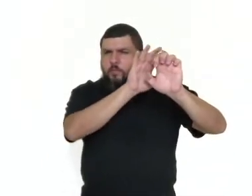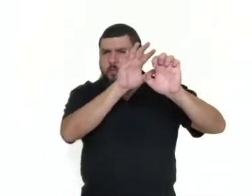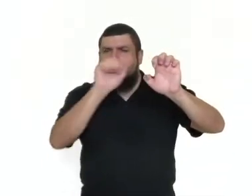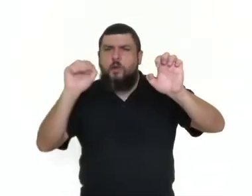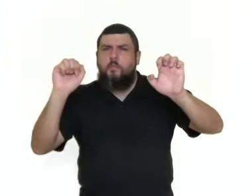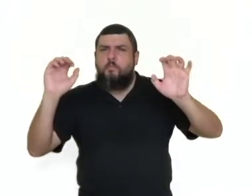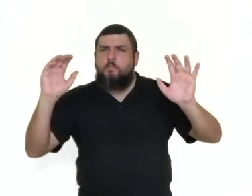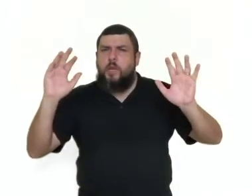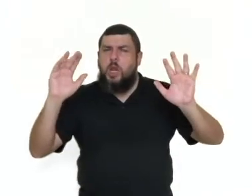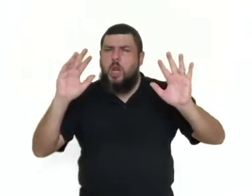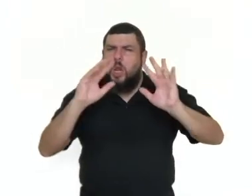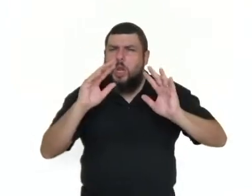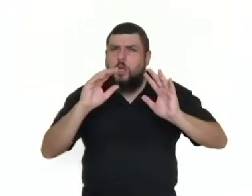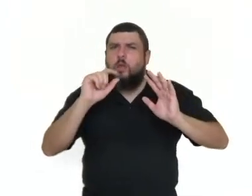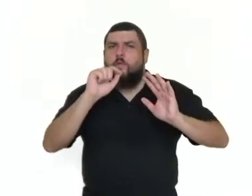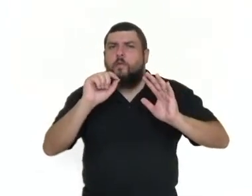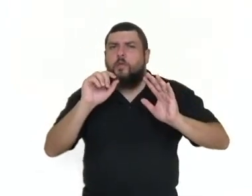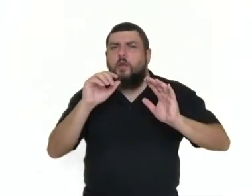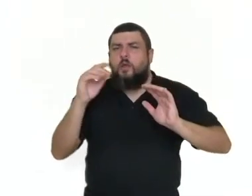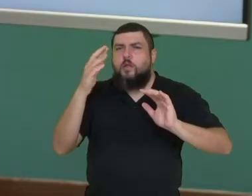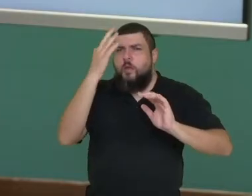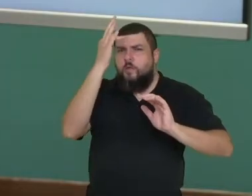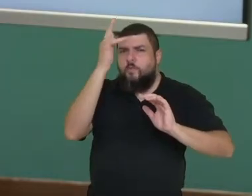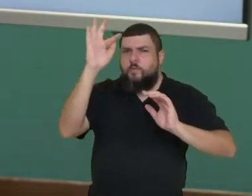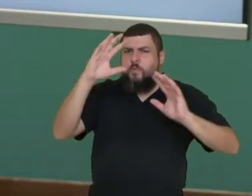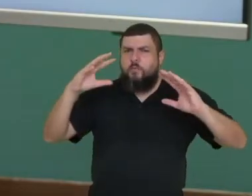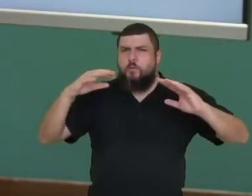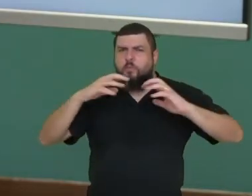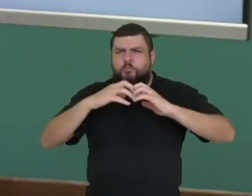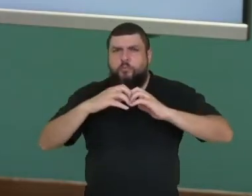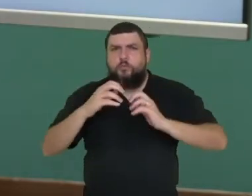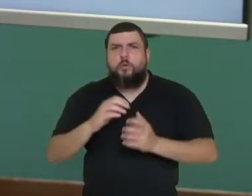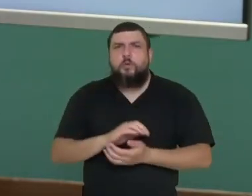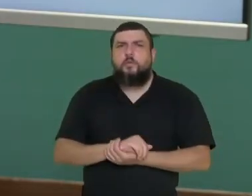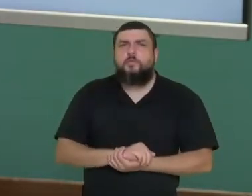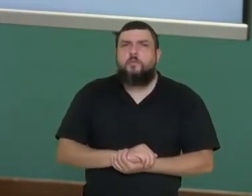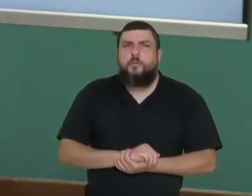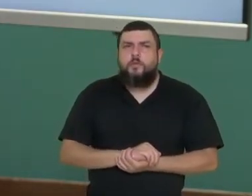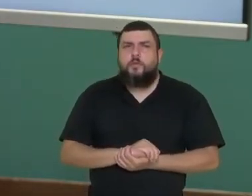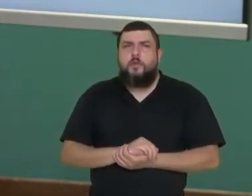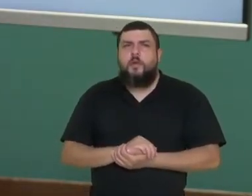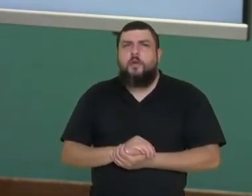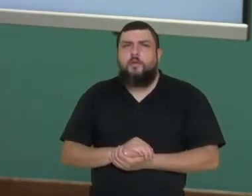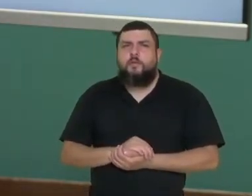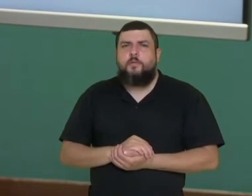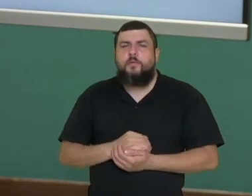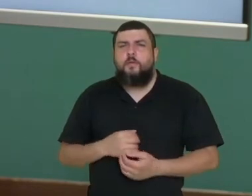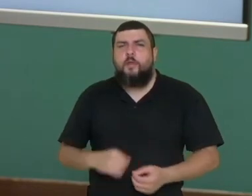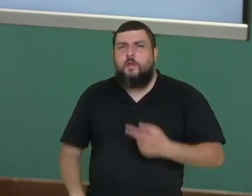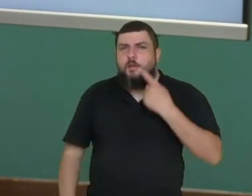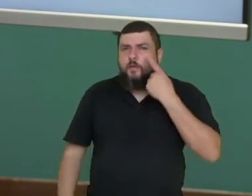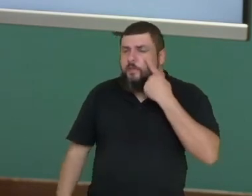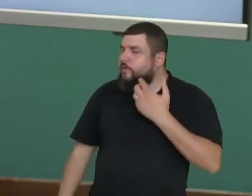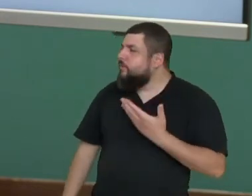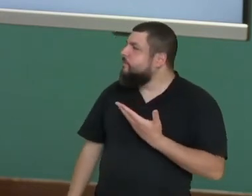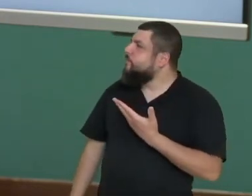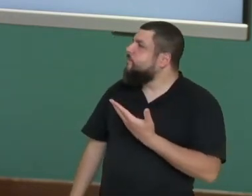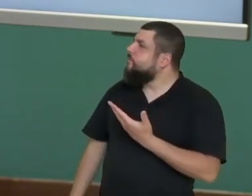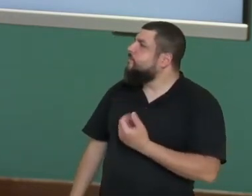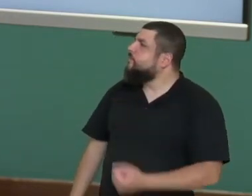guerreiros francos na Batalha de Poitiers em 732. Batalha de Poitiers, por Charles Steuben, uma representação